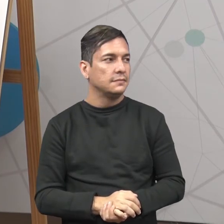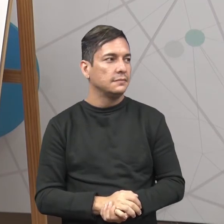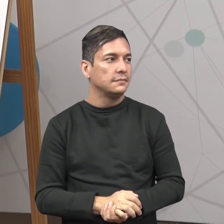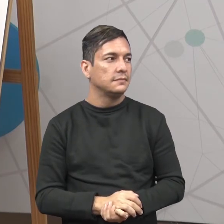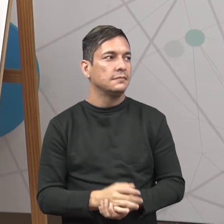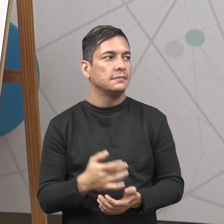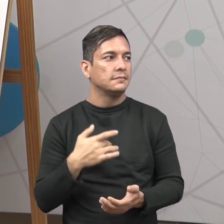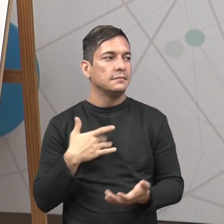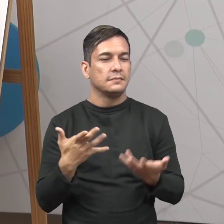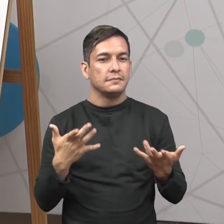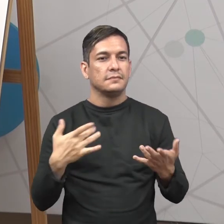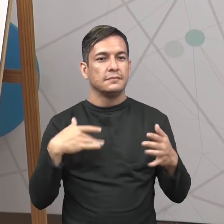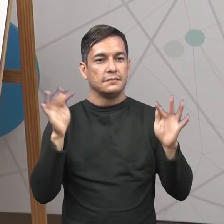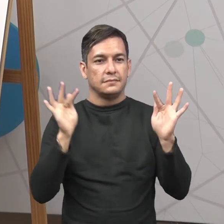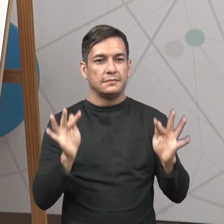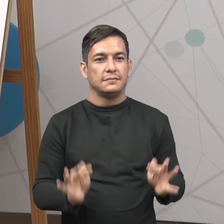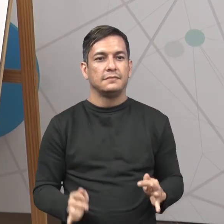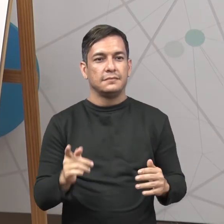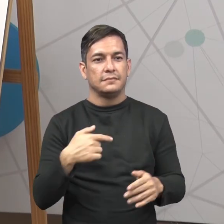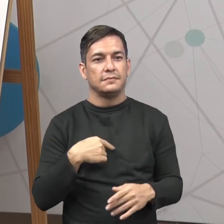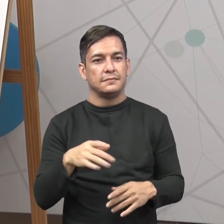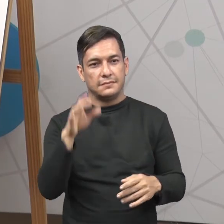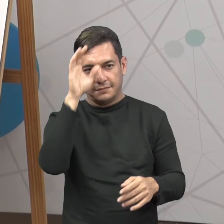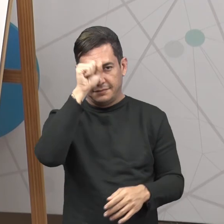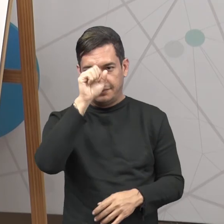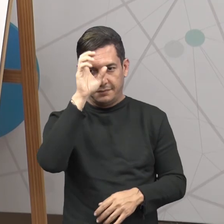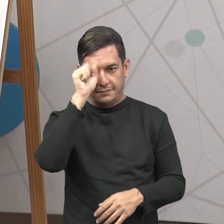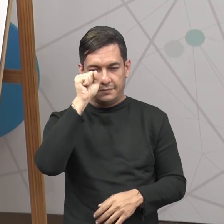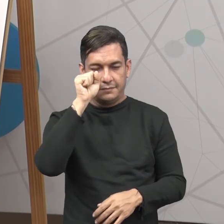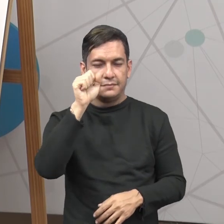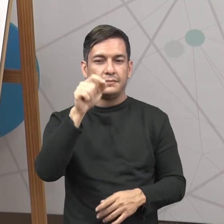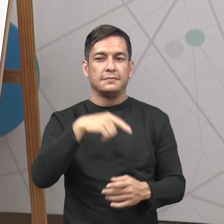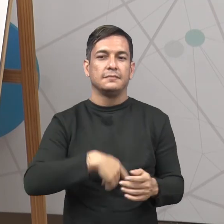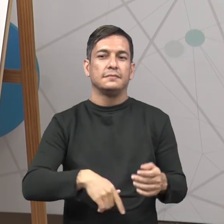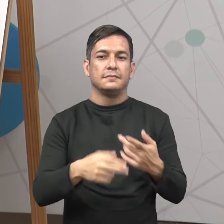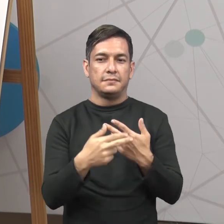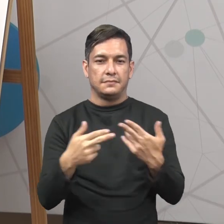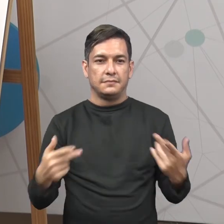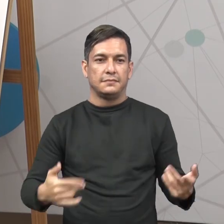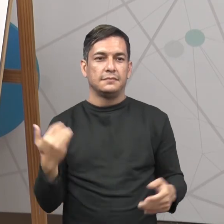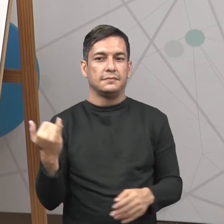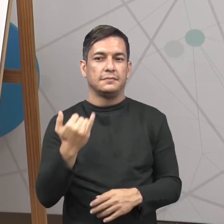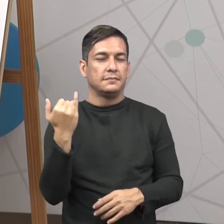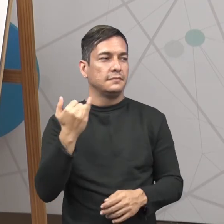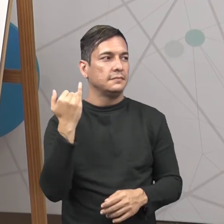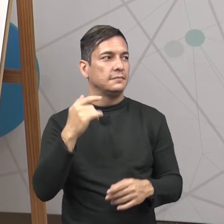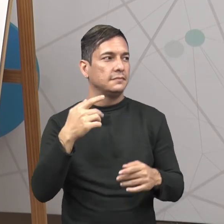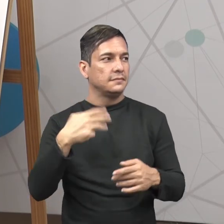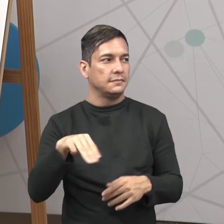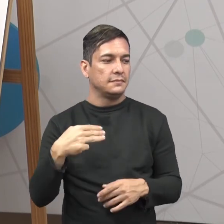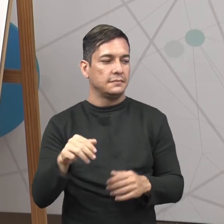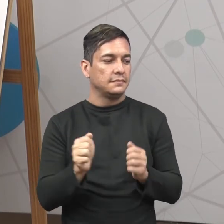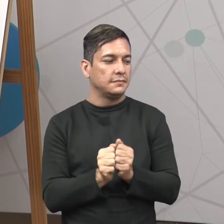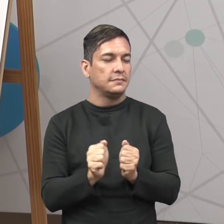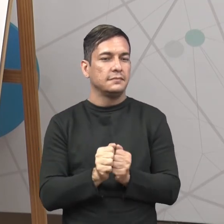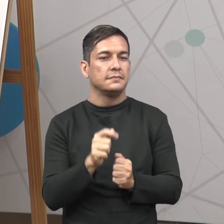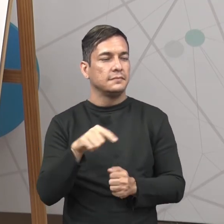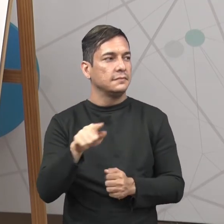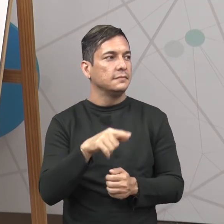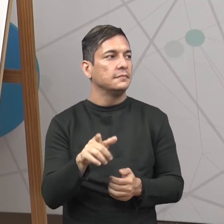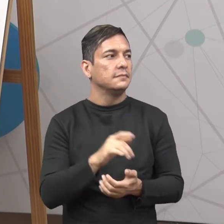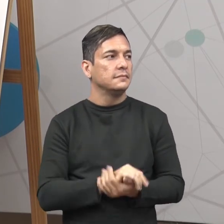Eu estou muito feliz por poder aprender coisas importantes em matemática juntamente com